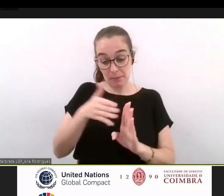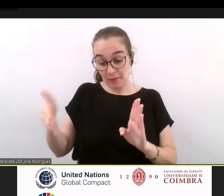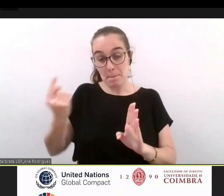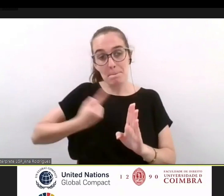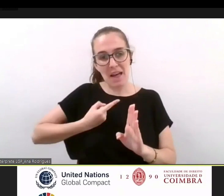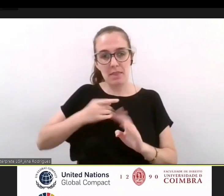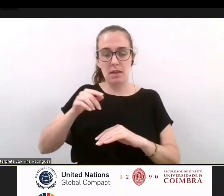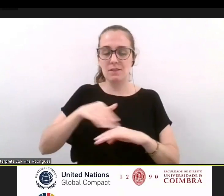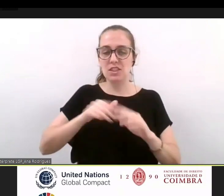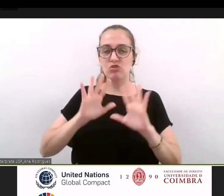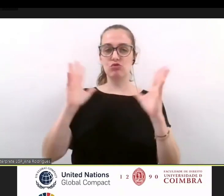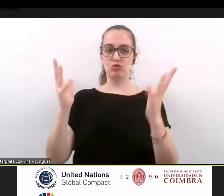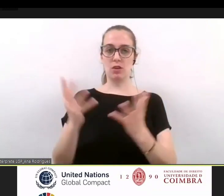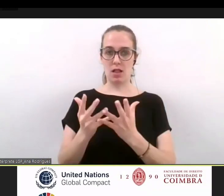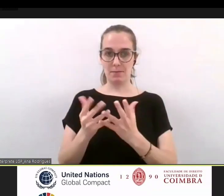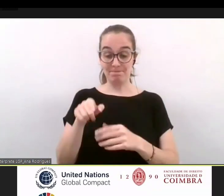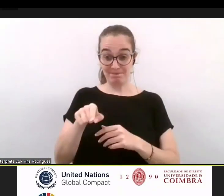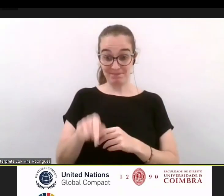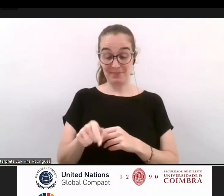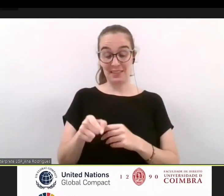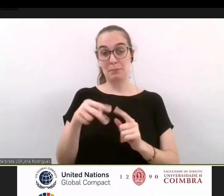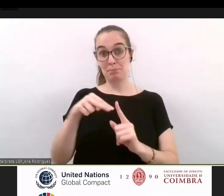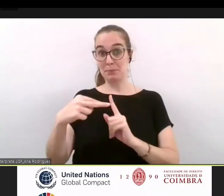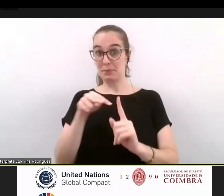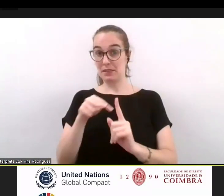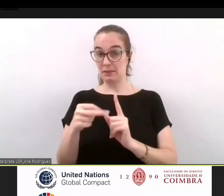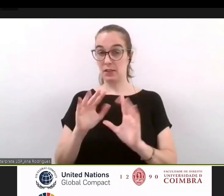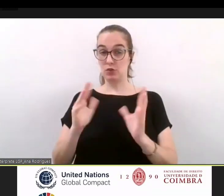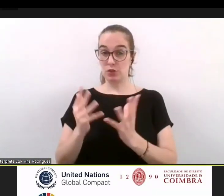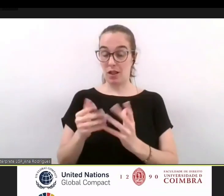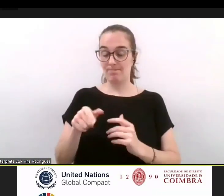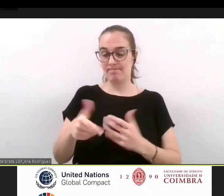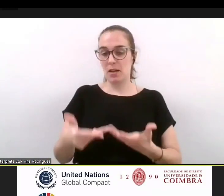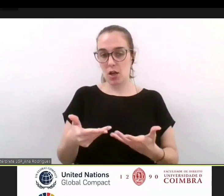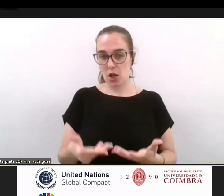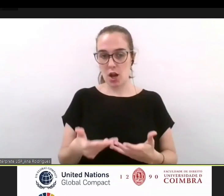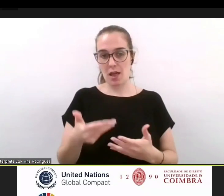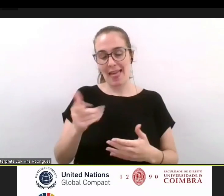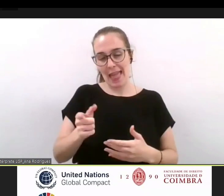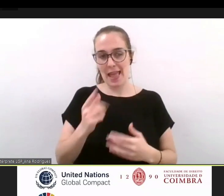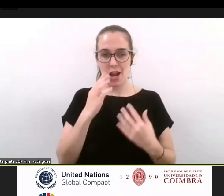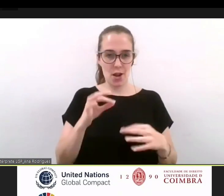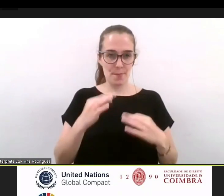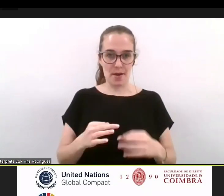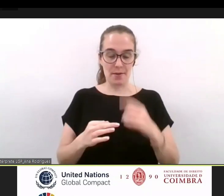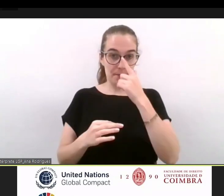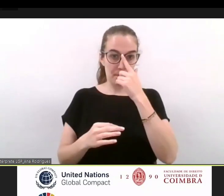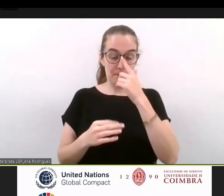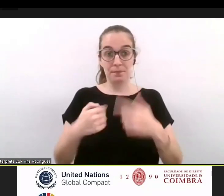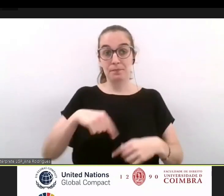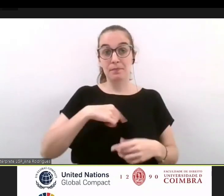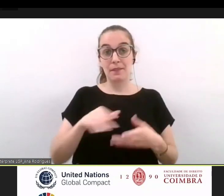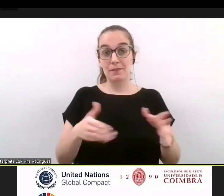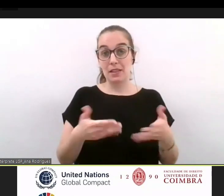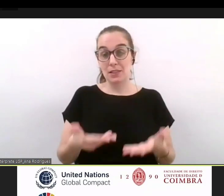Esta aproximação mais global e holística é uma tendência dos nossos tempos. Nós estamos num período ao qual